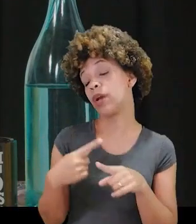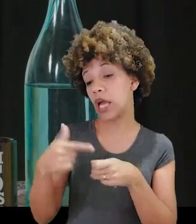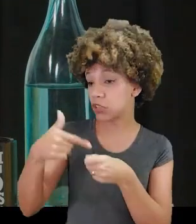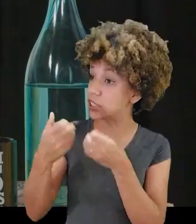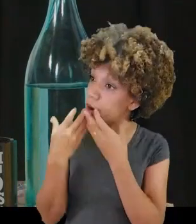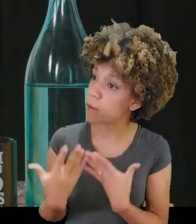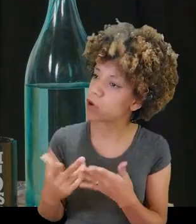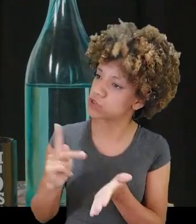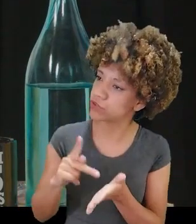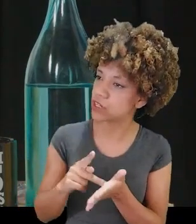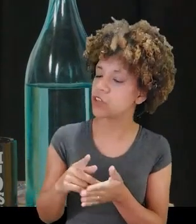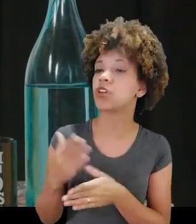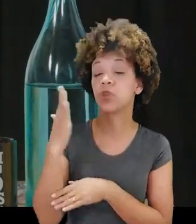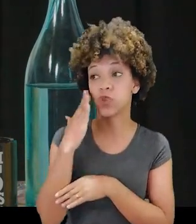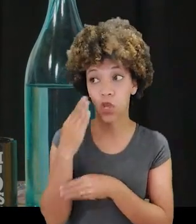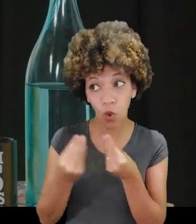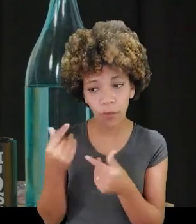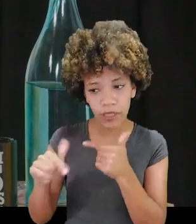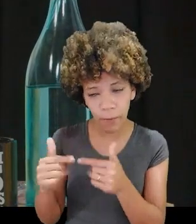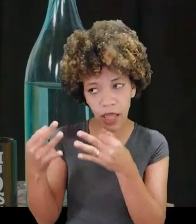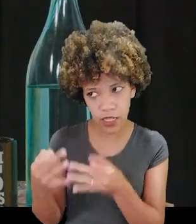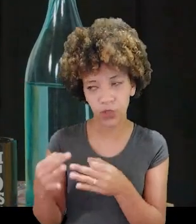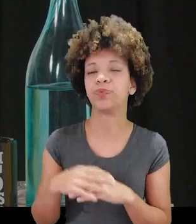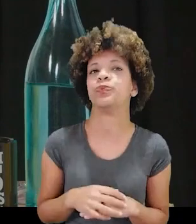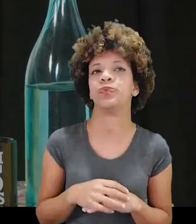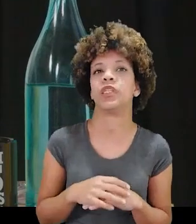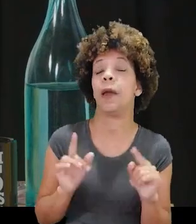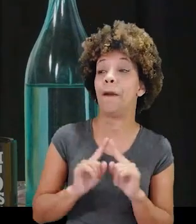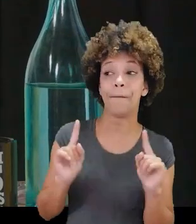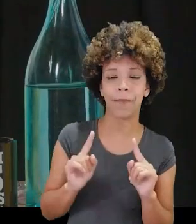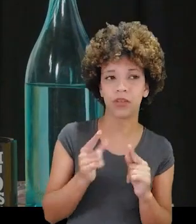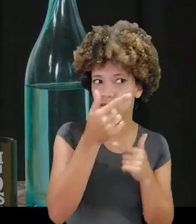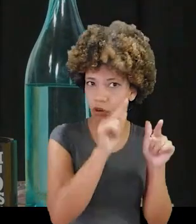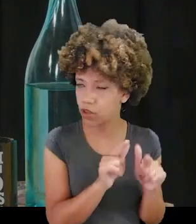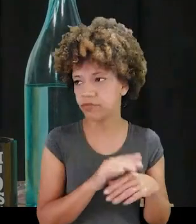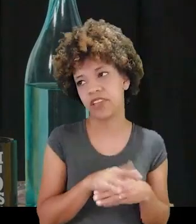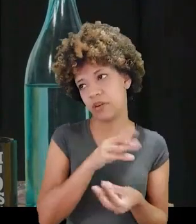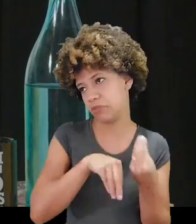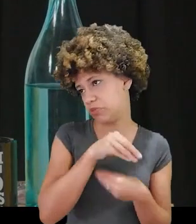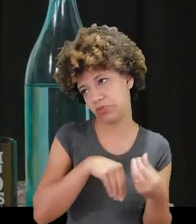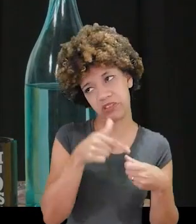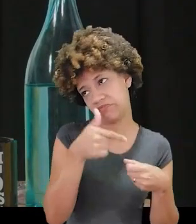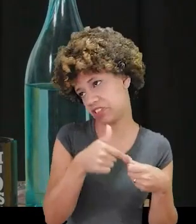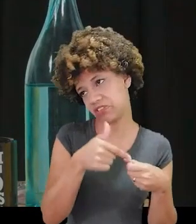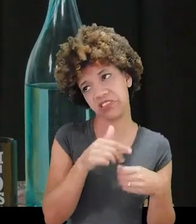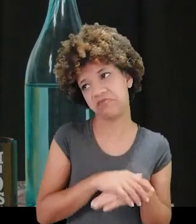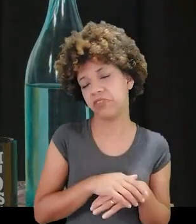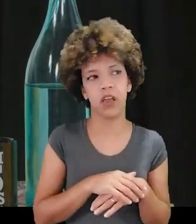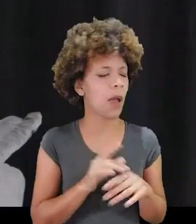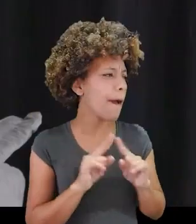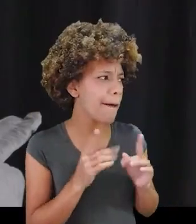tranquilo porque da janela muito boa realmente muito boa então eu sei como é que se trabalha correta e o resto pulverizado de